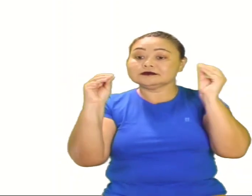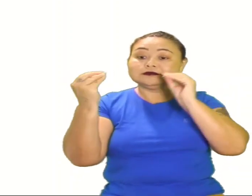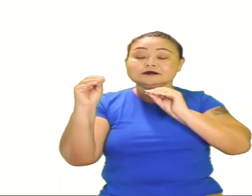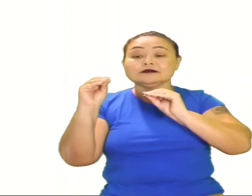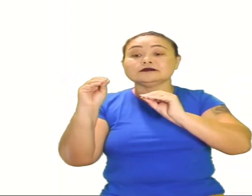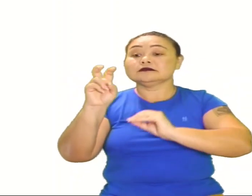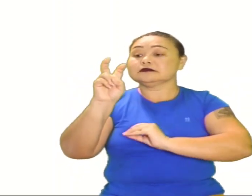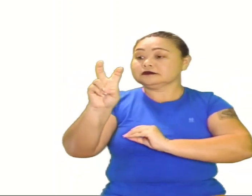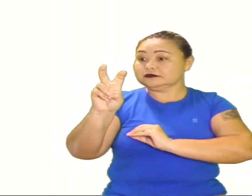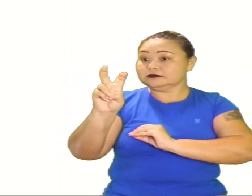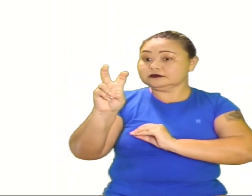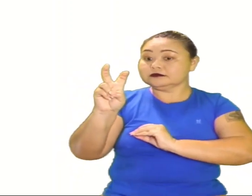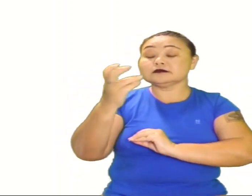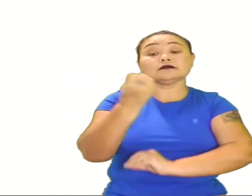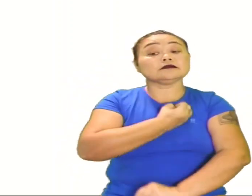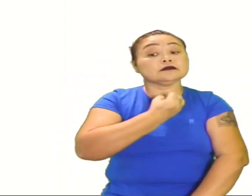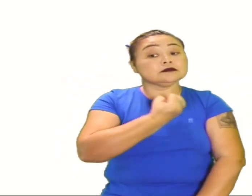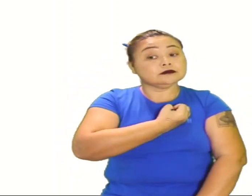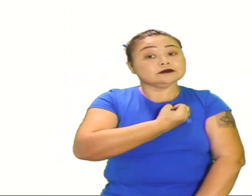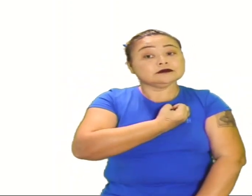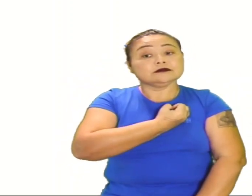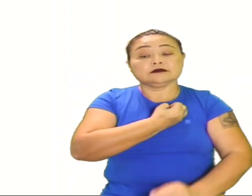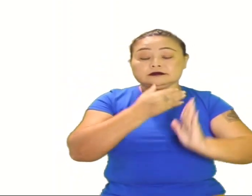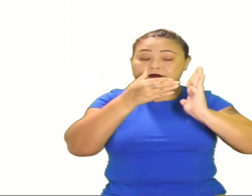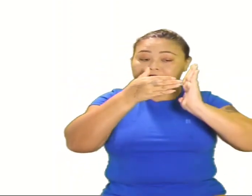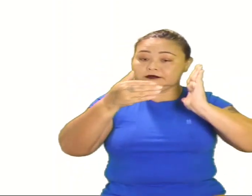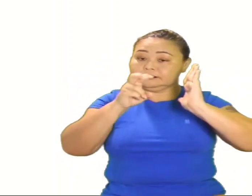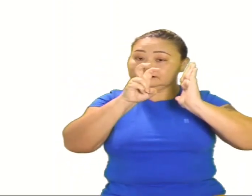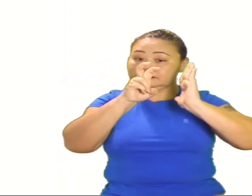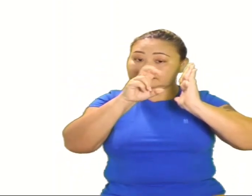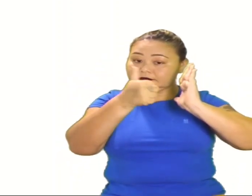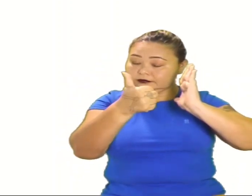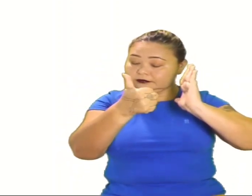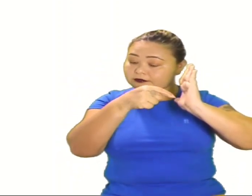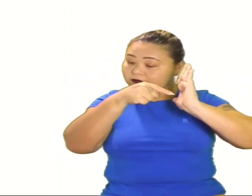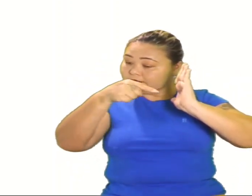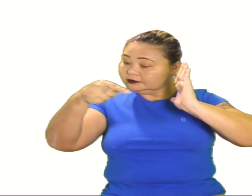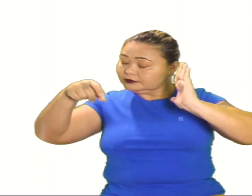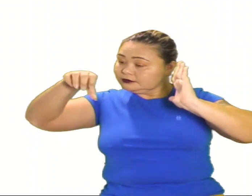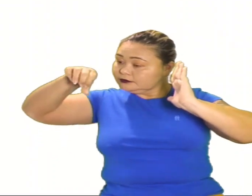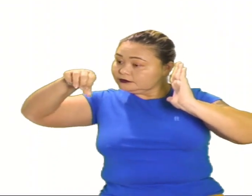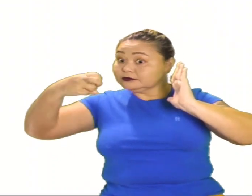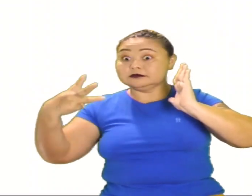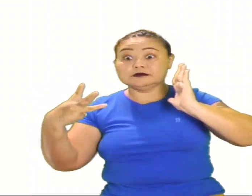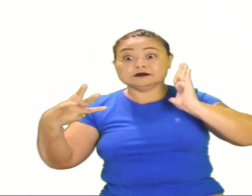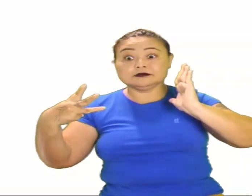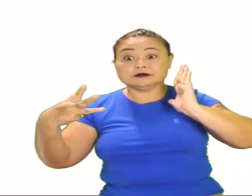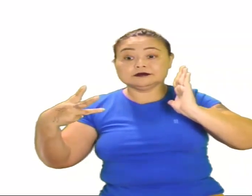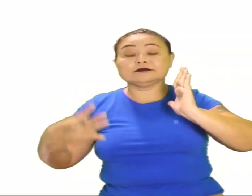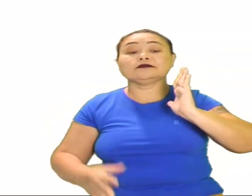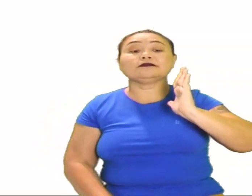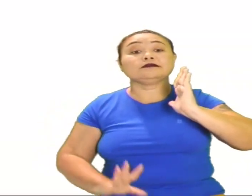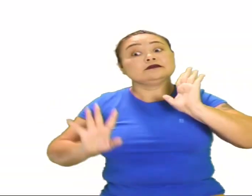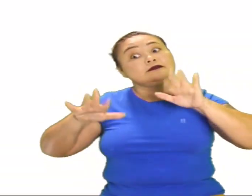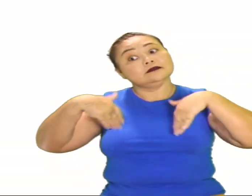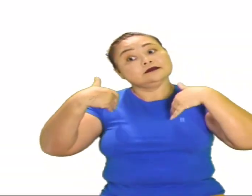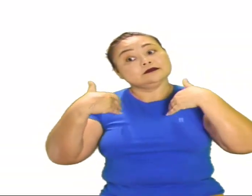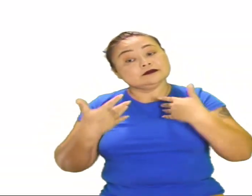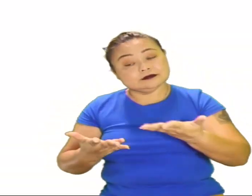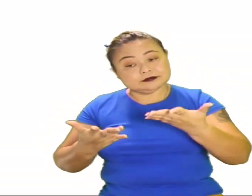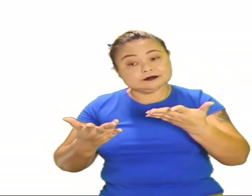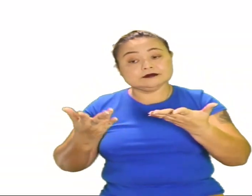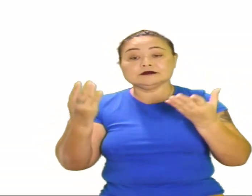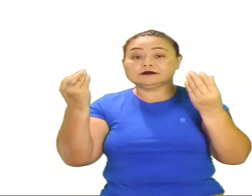Interpolar 5 meios aritméticos entre 51 e 93. Então, como a gente